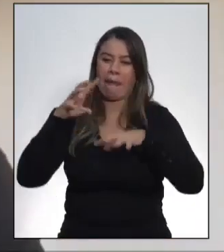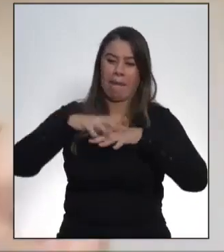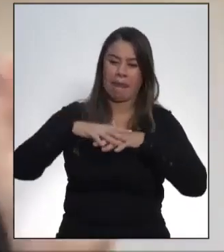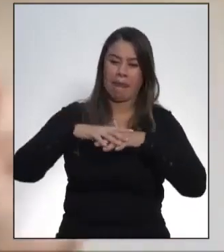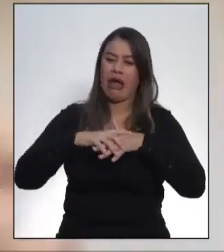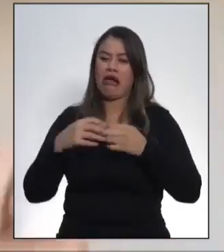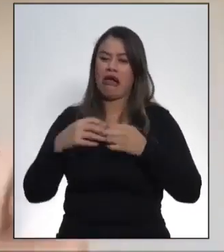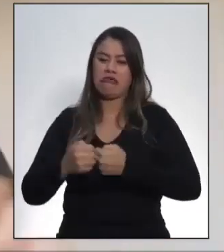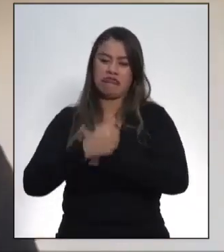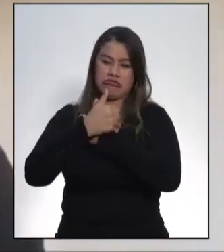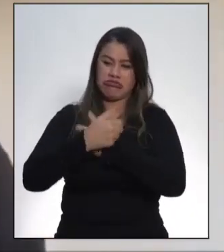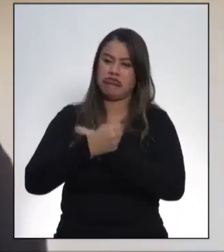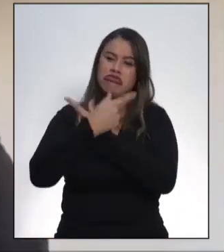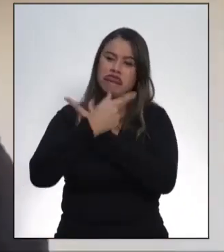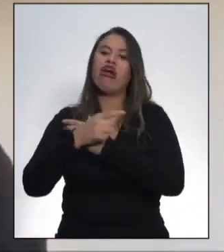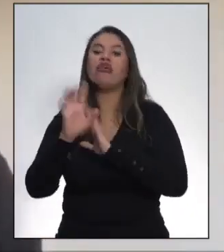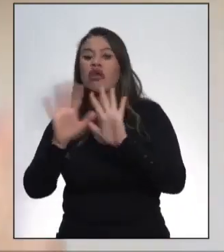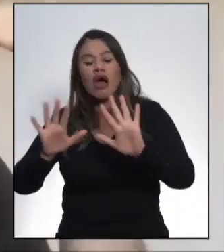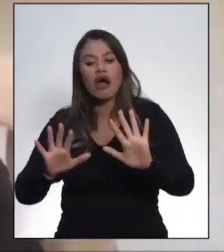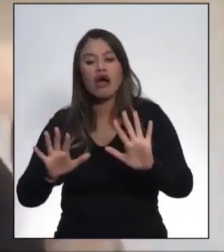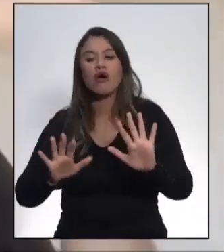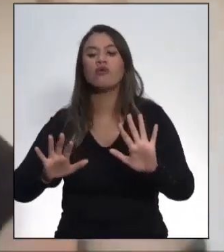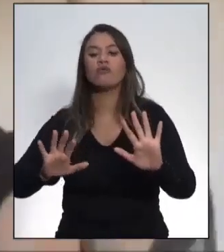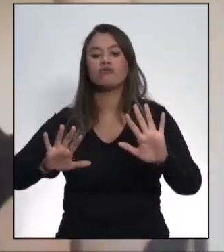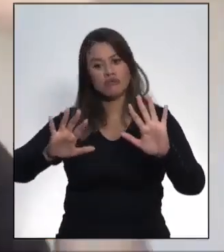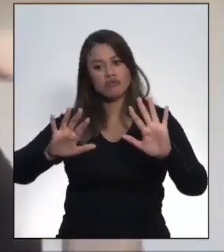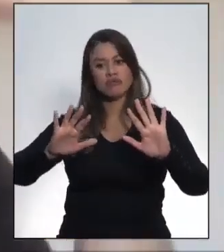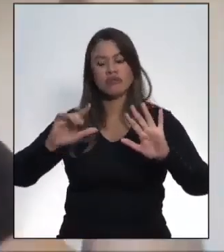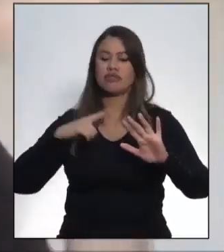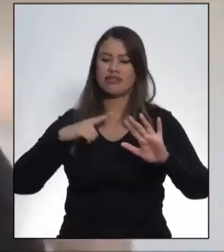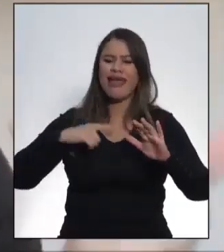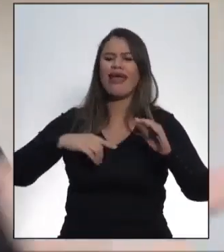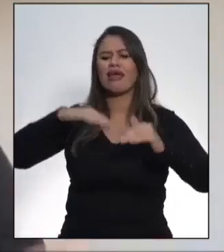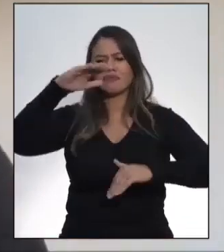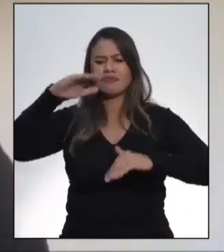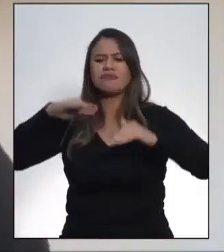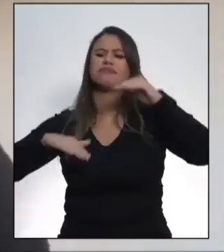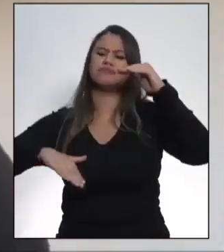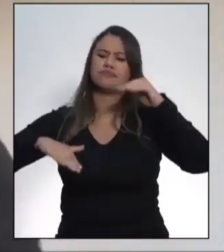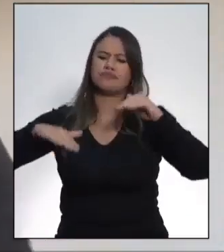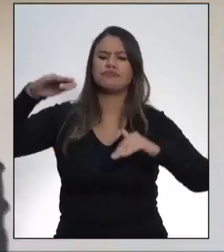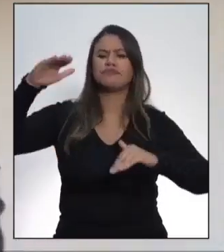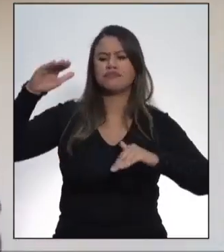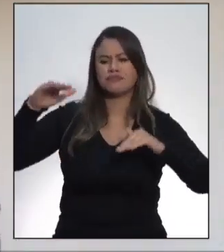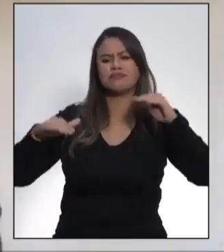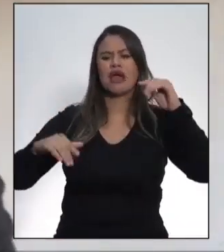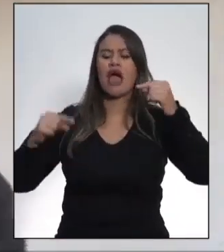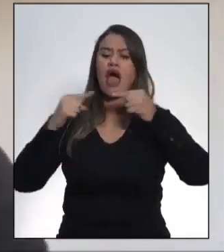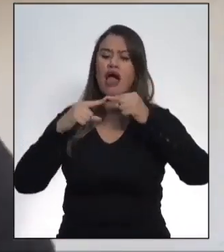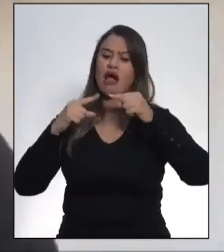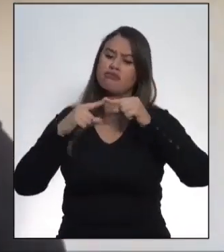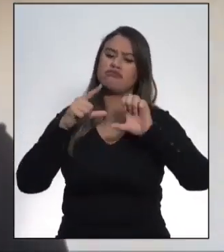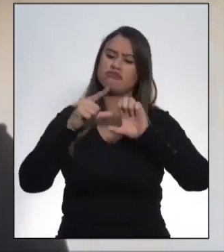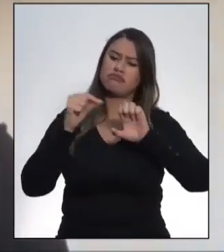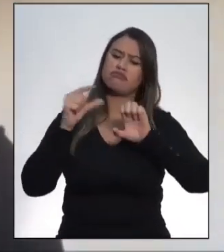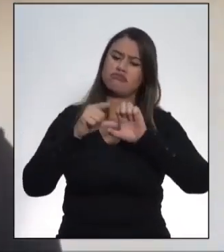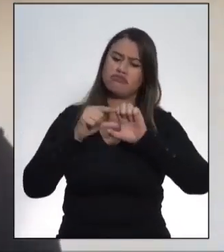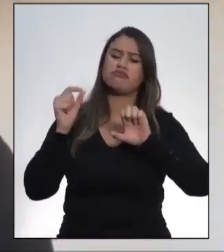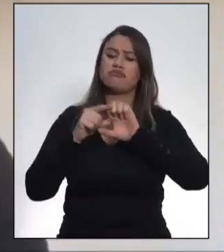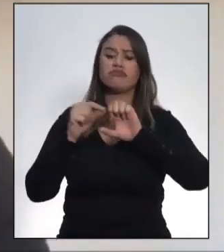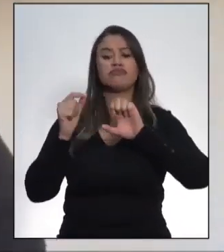equações e o rigor da matemática. Sempre existem algumas variações aqui no mundo do empreendedorismo,